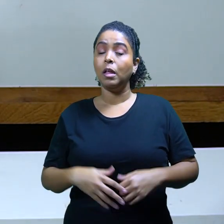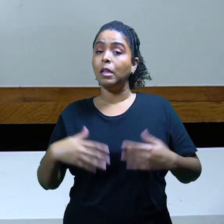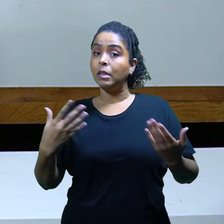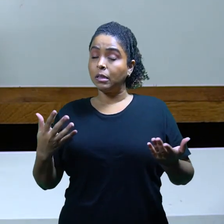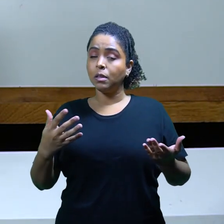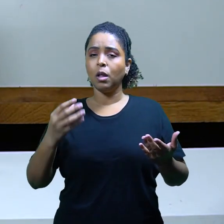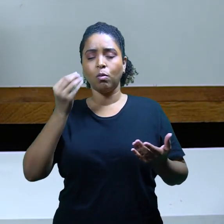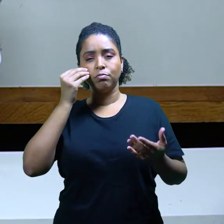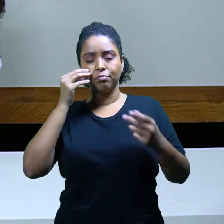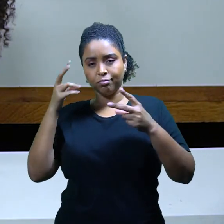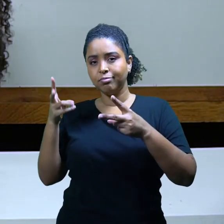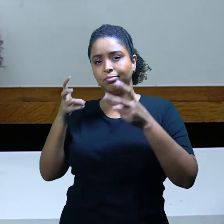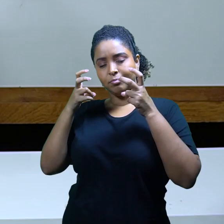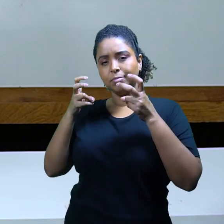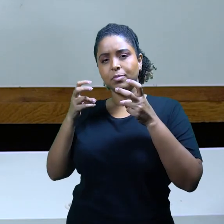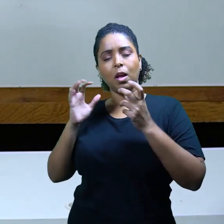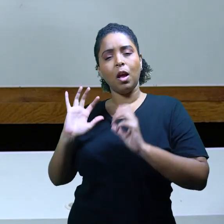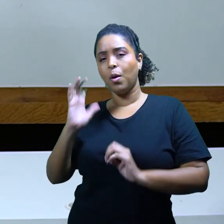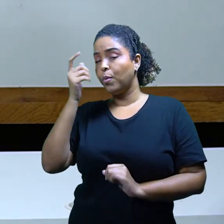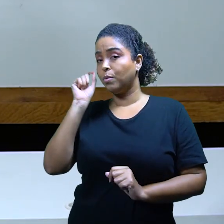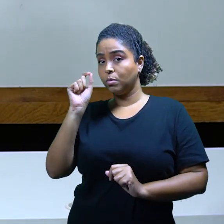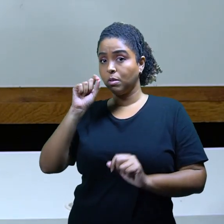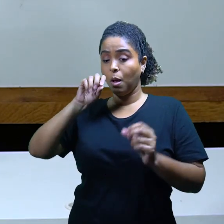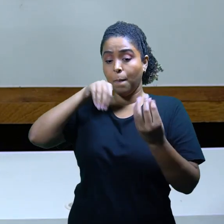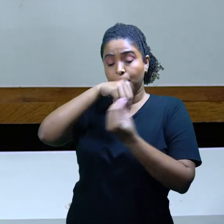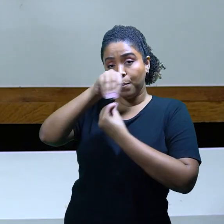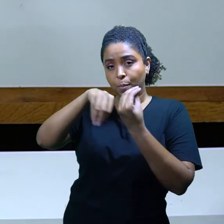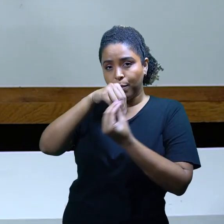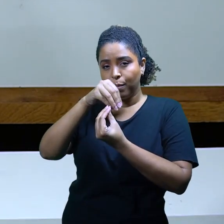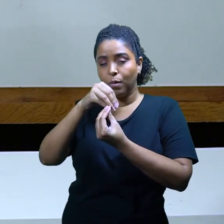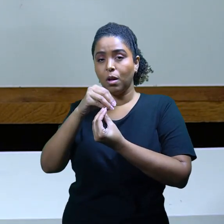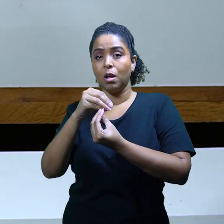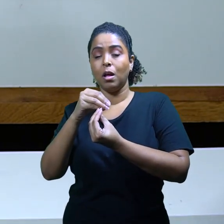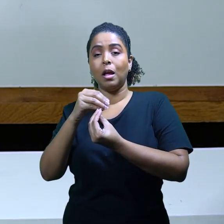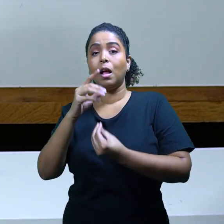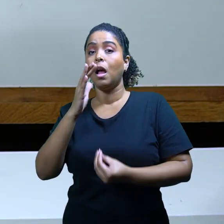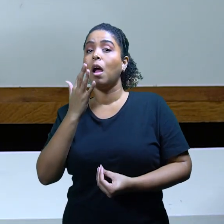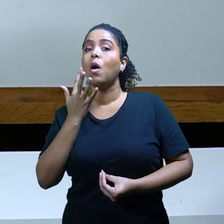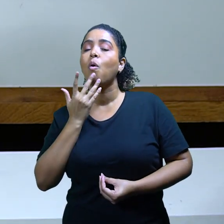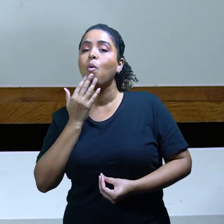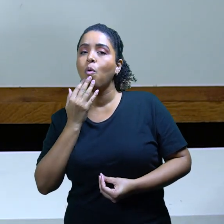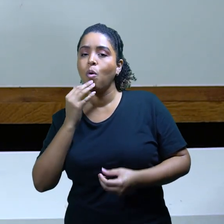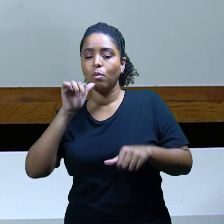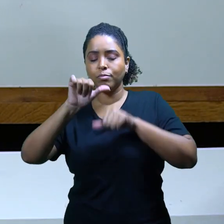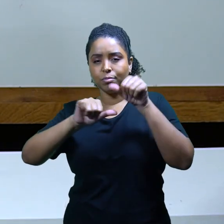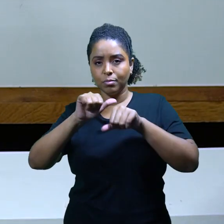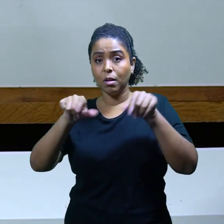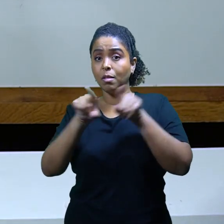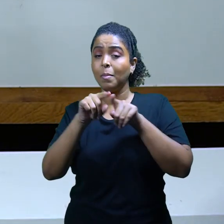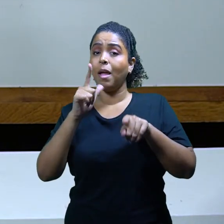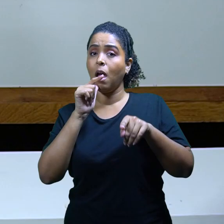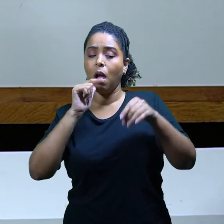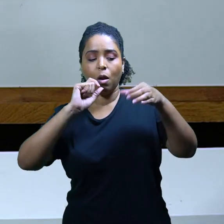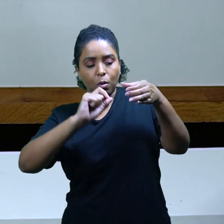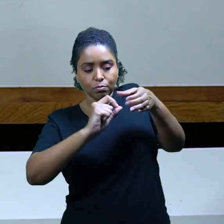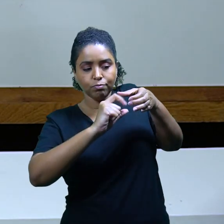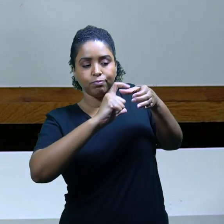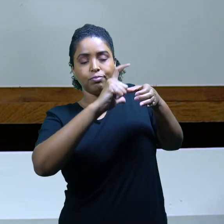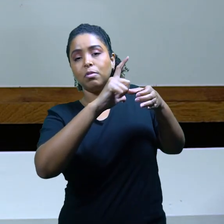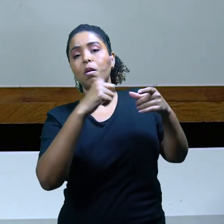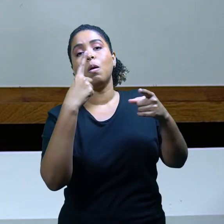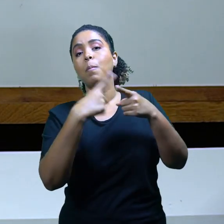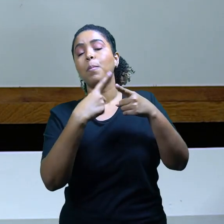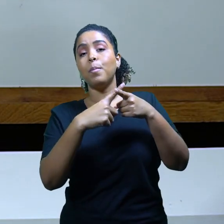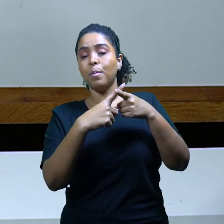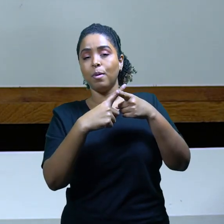Essa reação, a gente consegue observar ela aqui na prática, além da mudança de coloração, pela subida da água. Mas por que a água